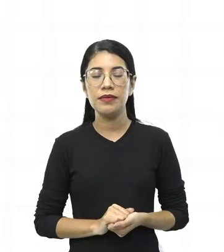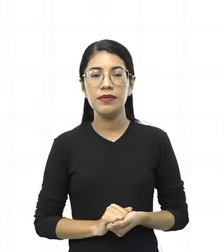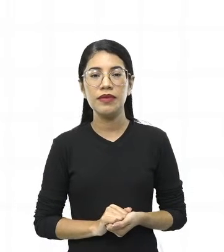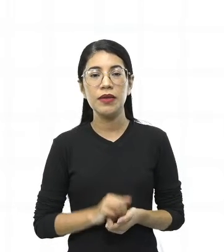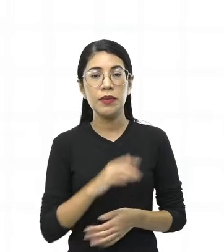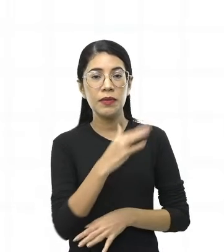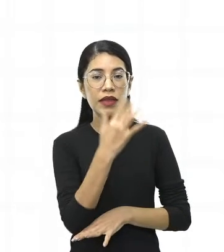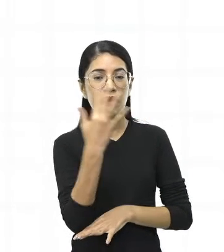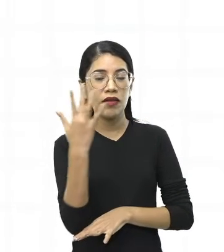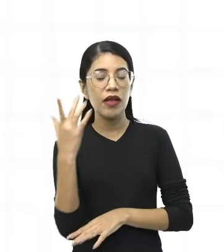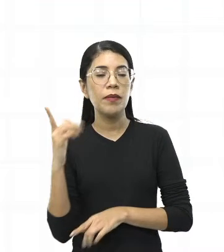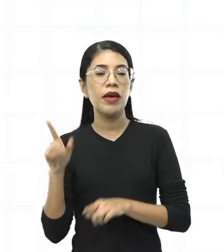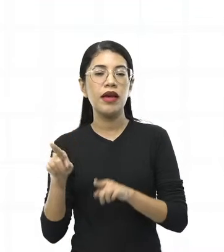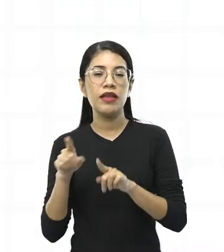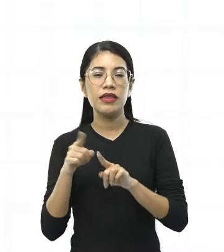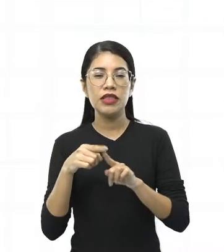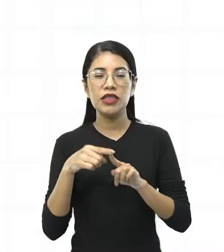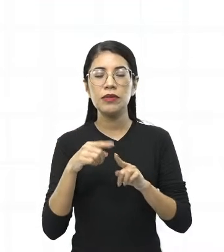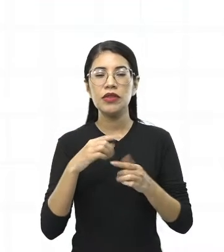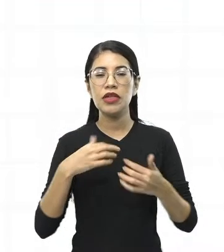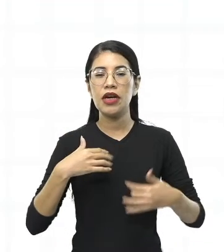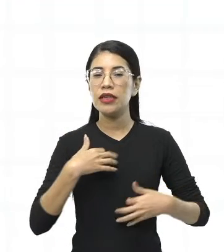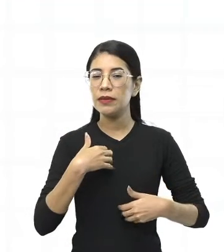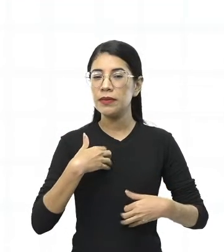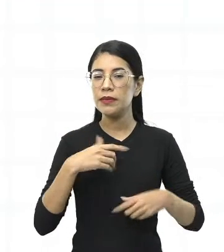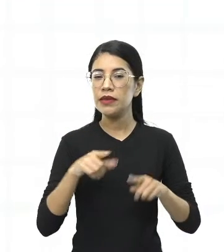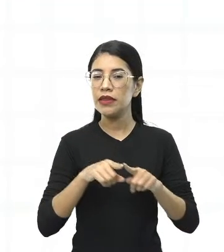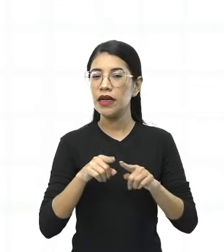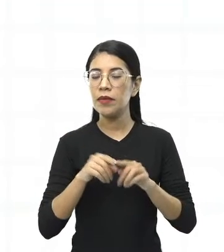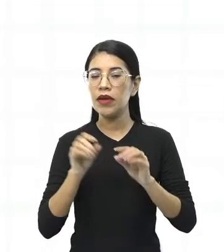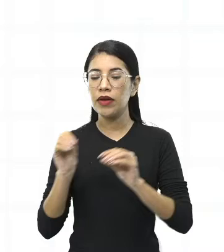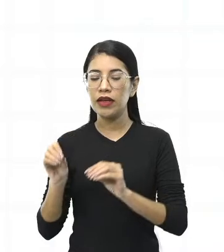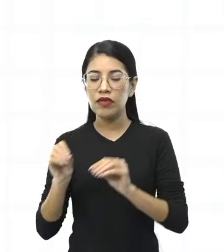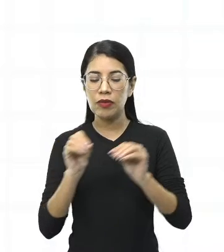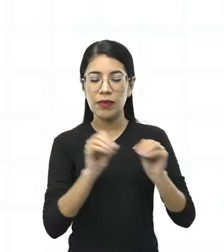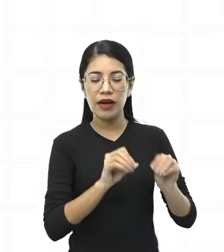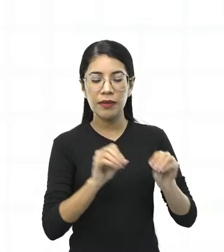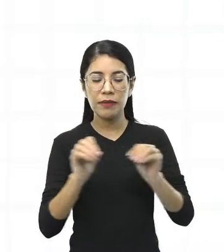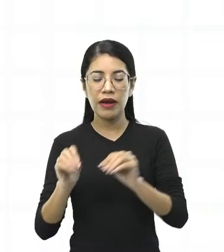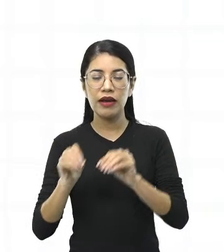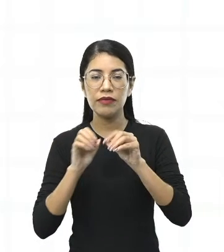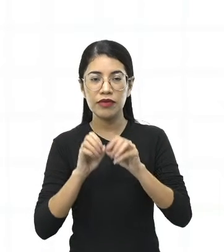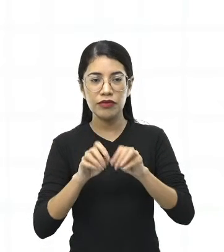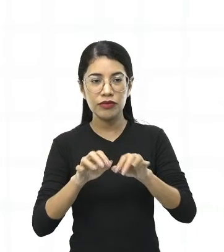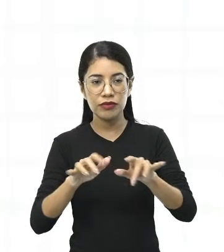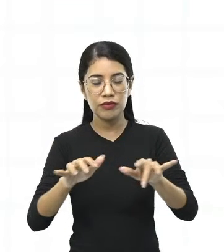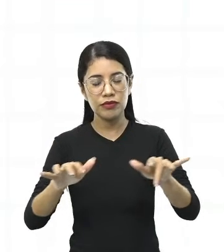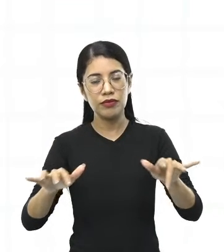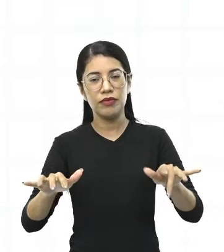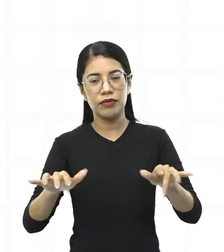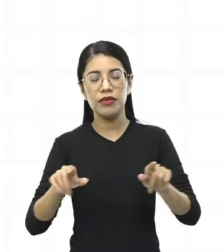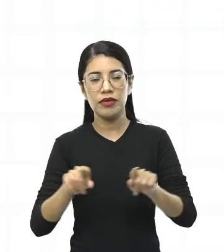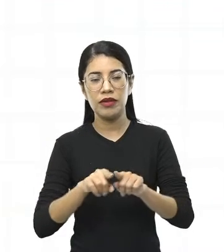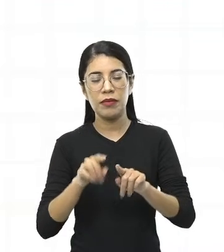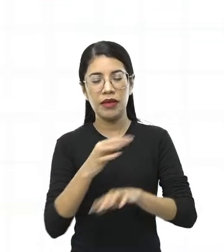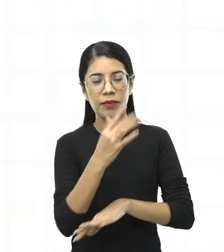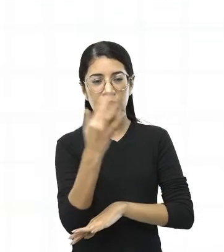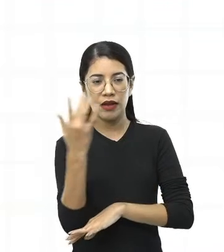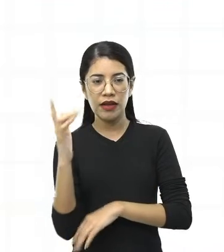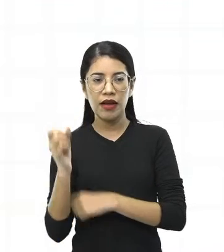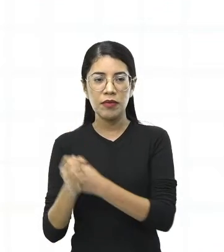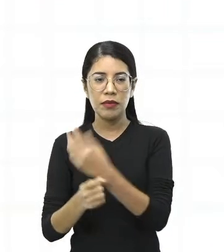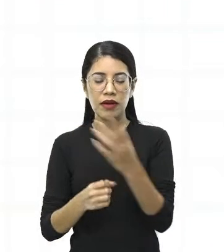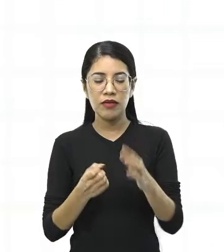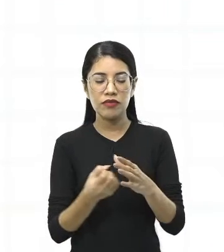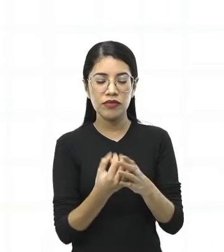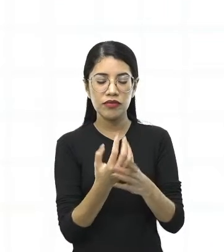Nas florestas, outros animais fazem, né, esse deslocamento das nossas sementes,